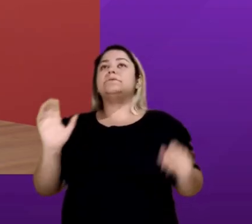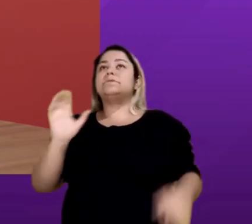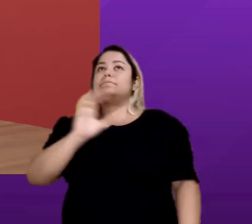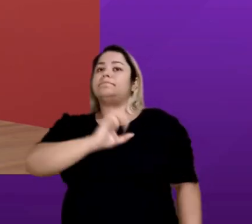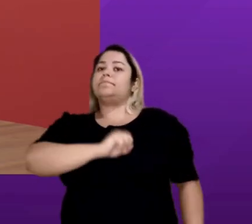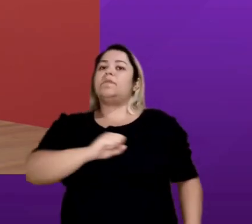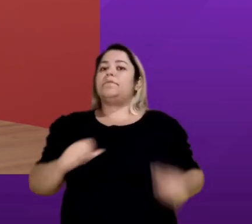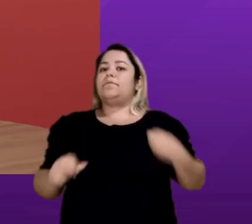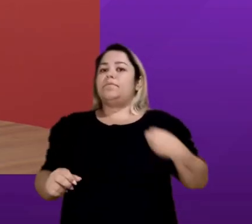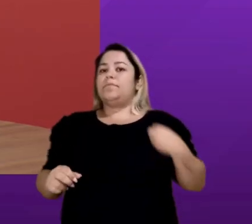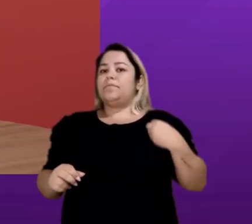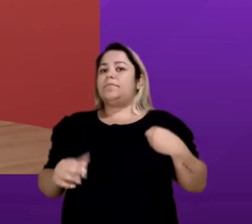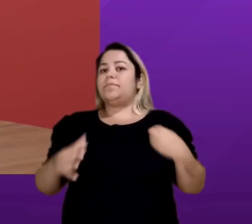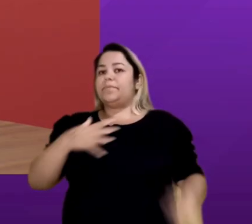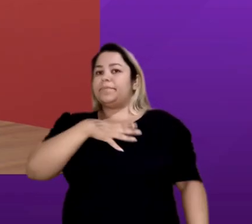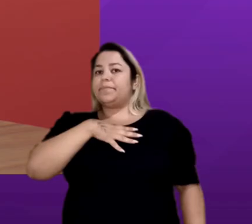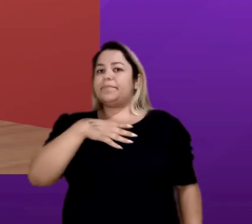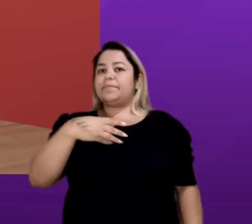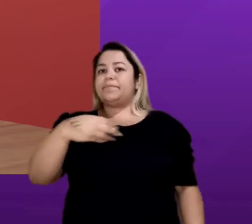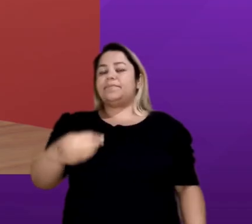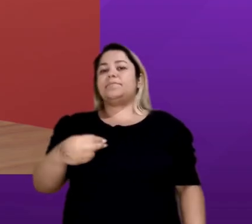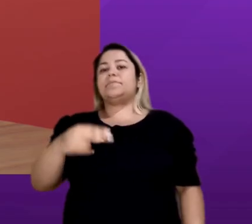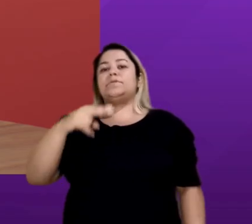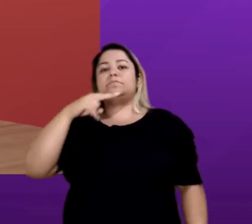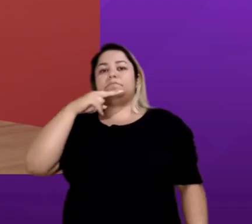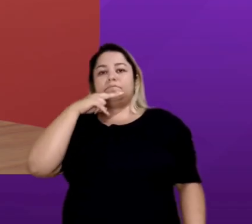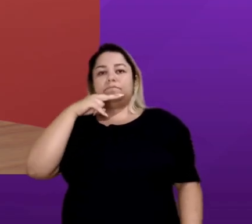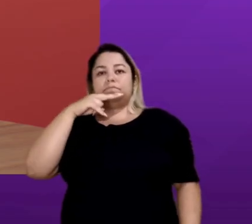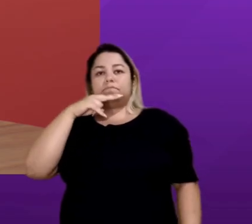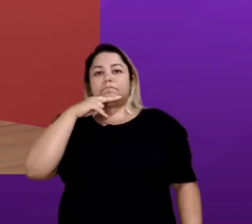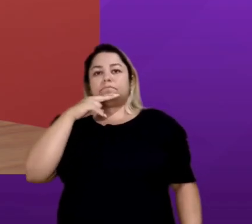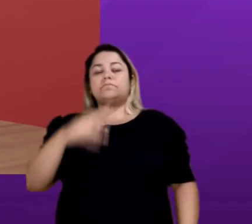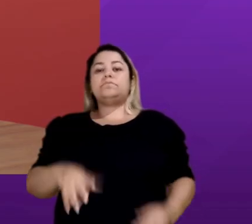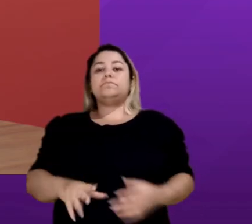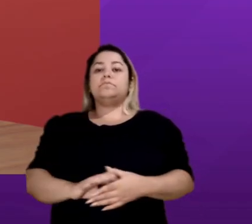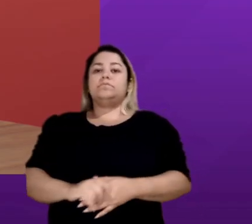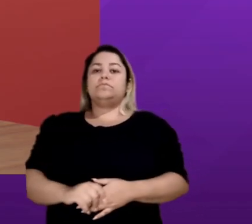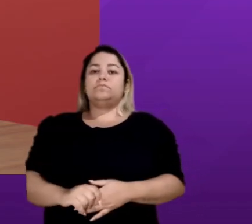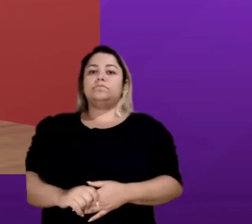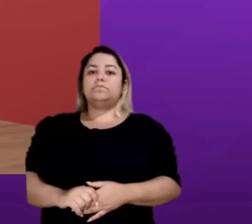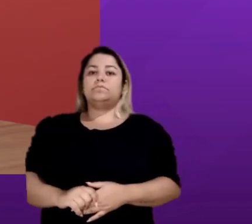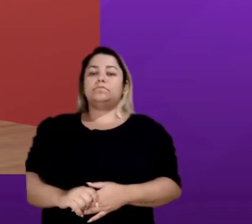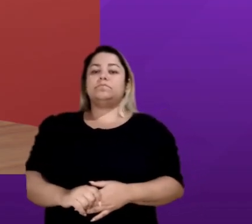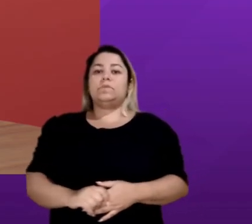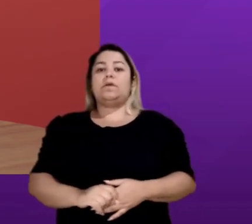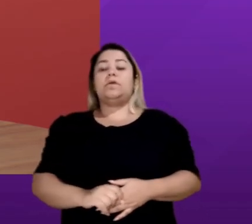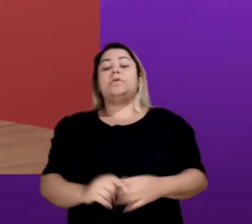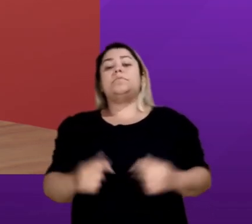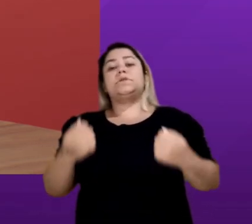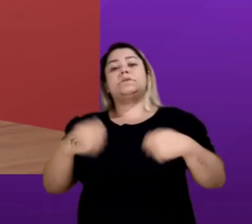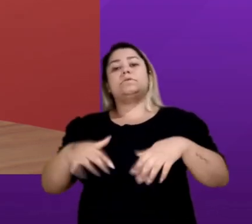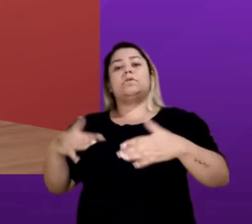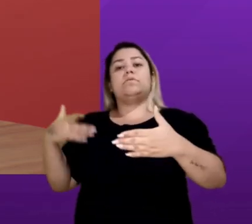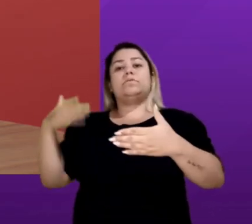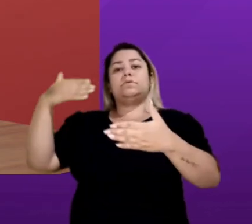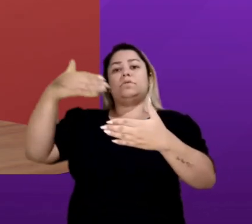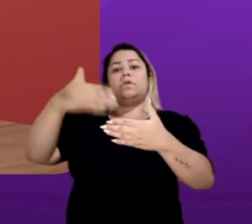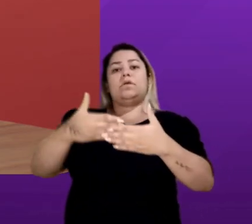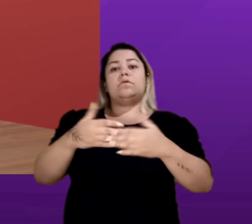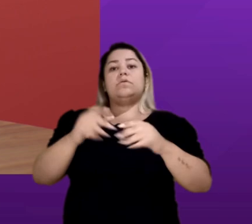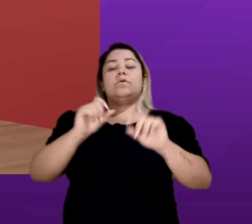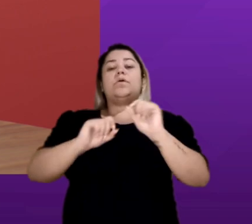meus filhos, meus netos, e acho que a gente precisa avançar muito nisso,